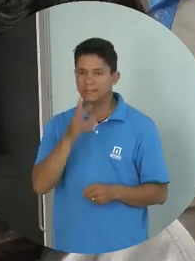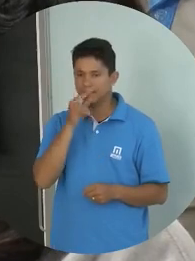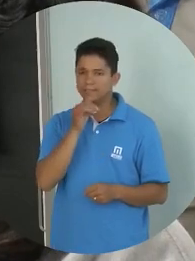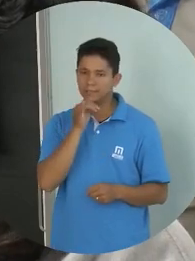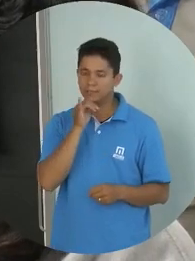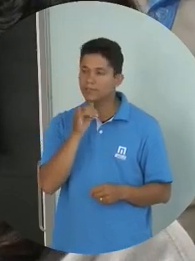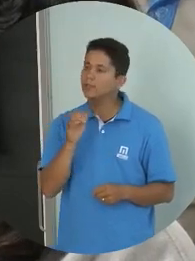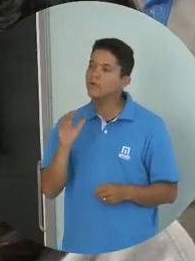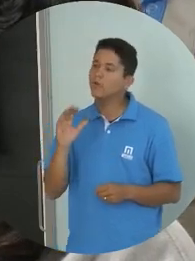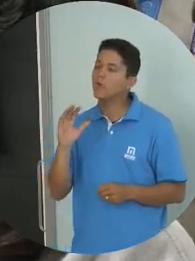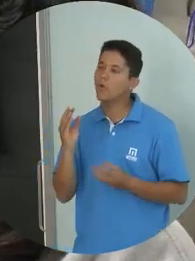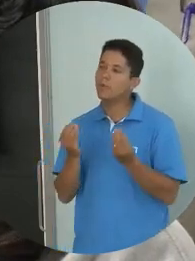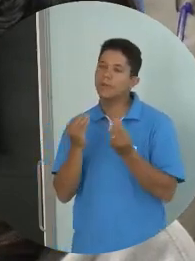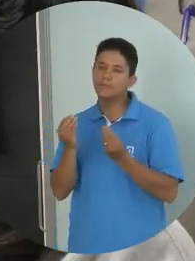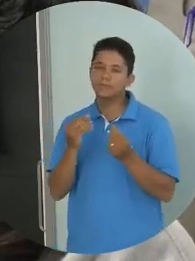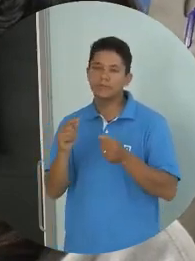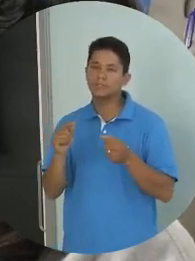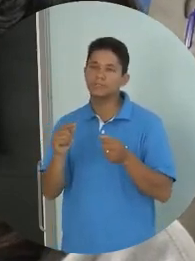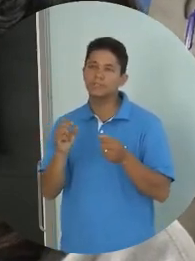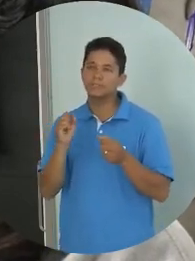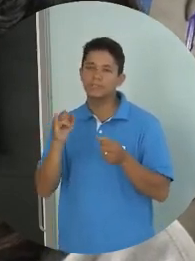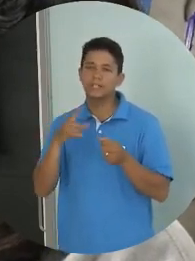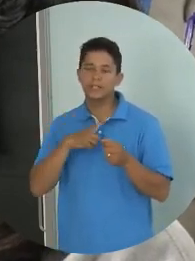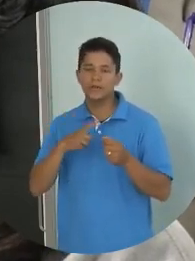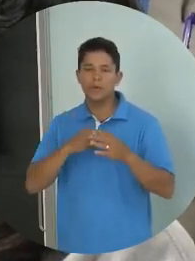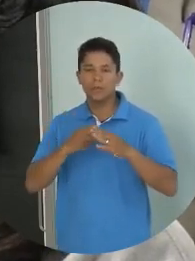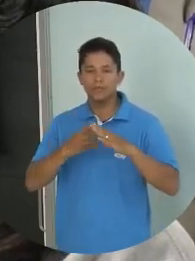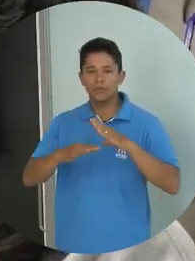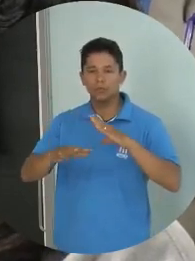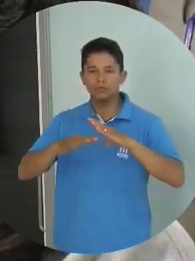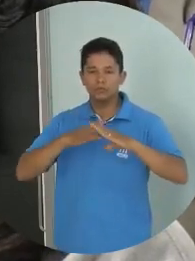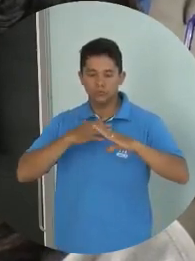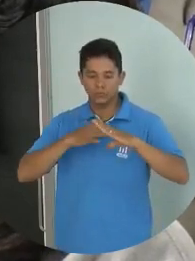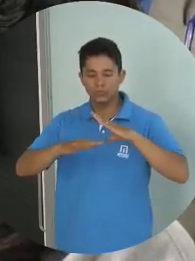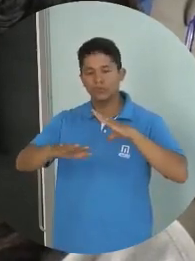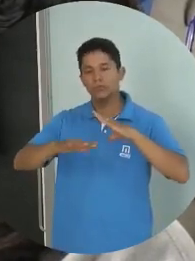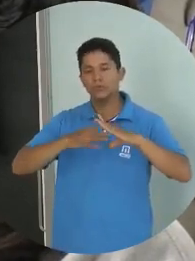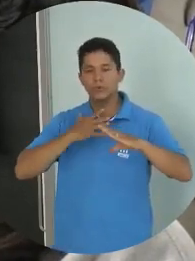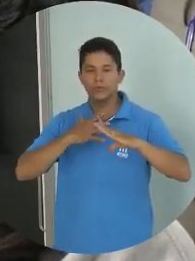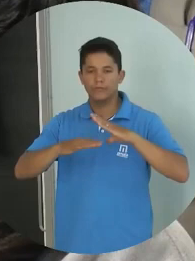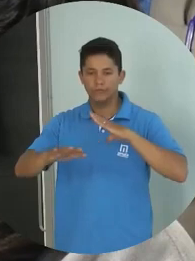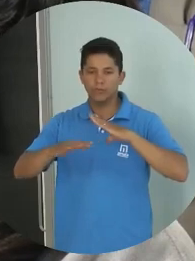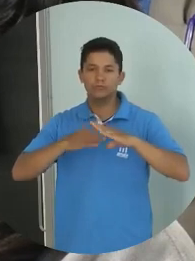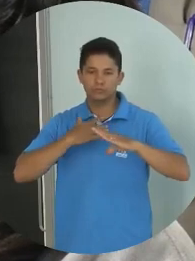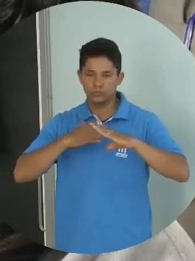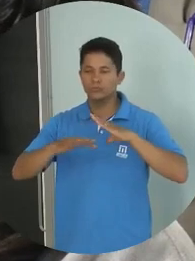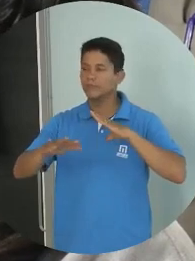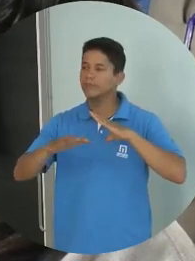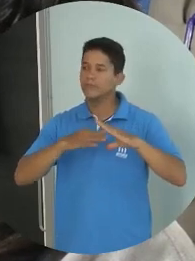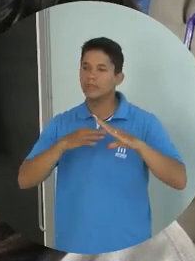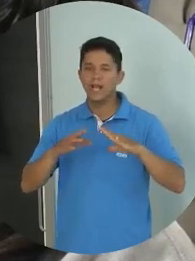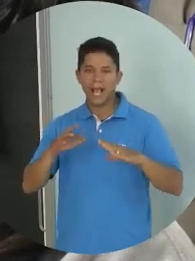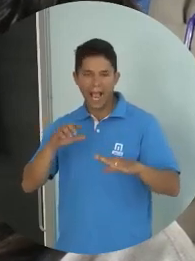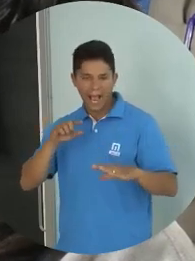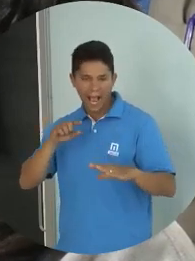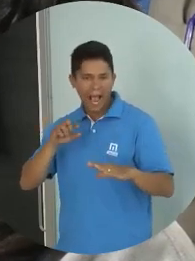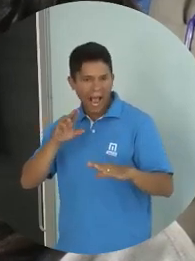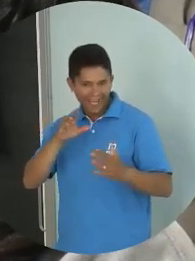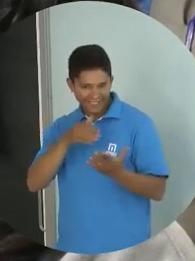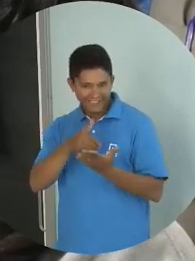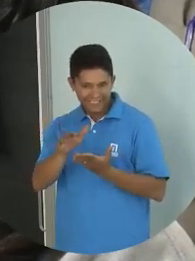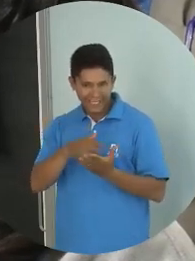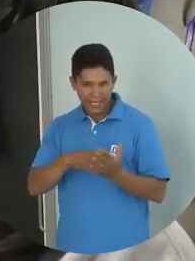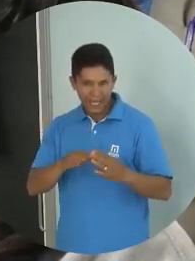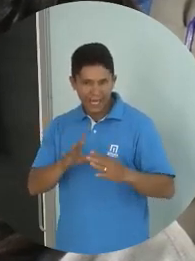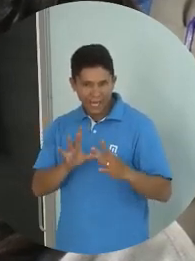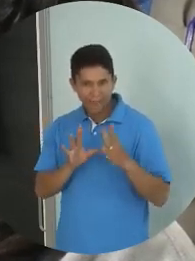Essa resina ela consegue da pega, né? E antes de ser